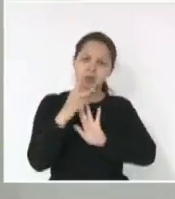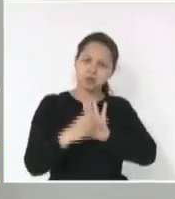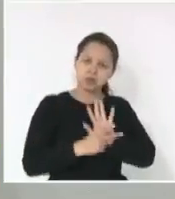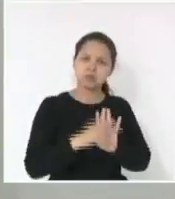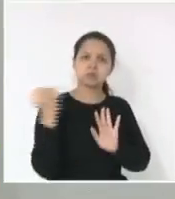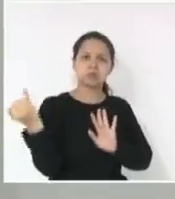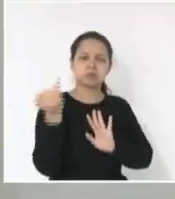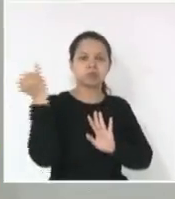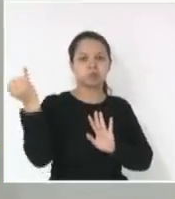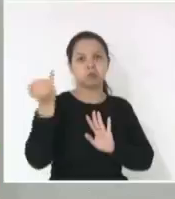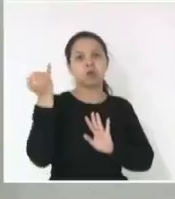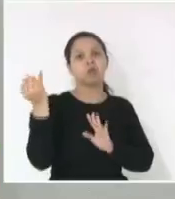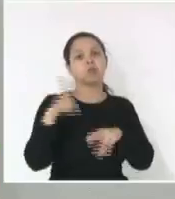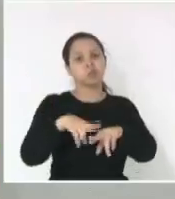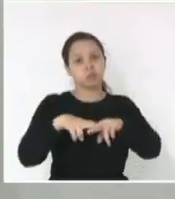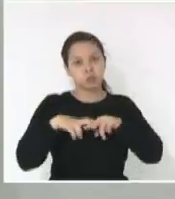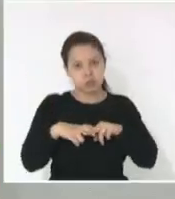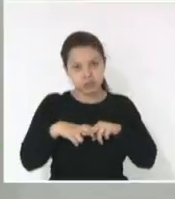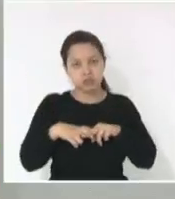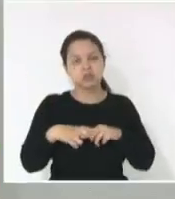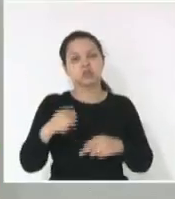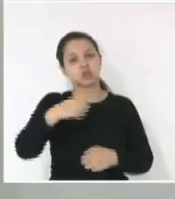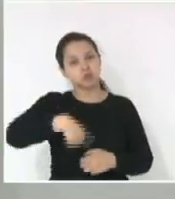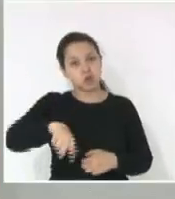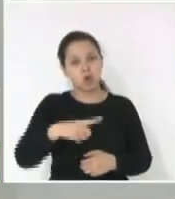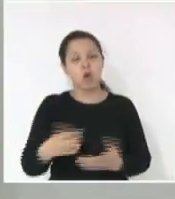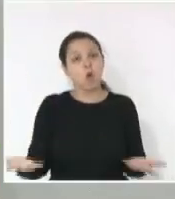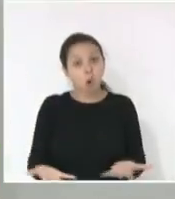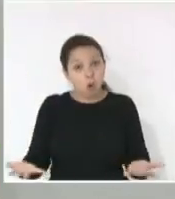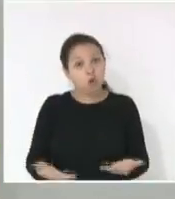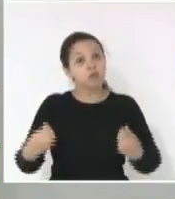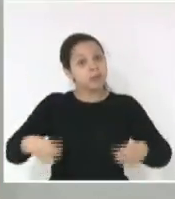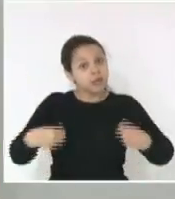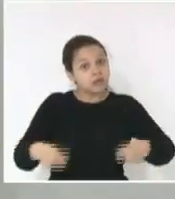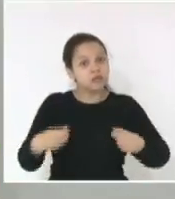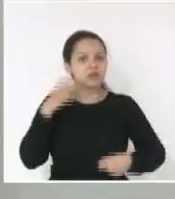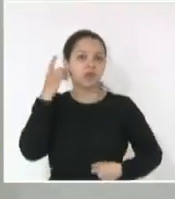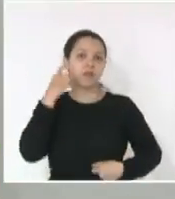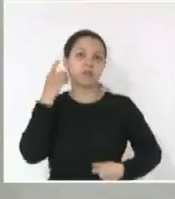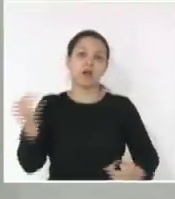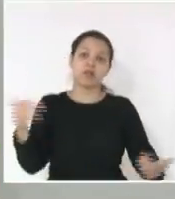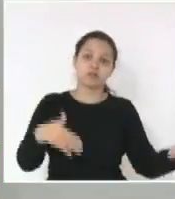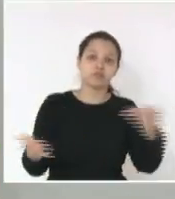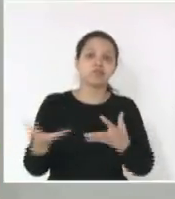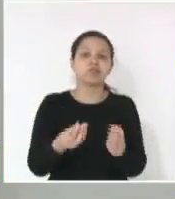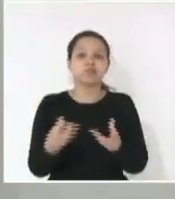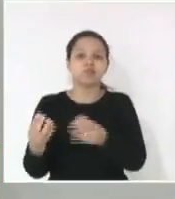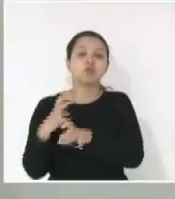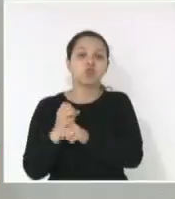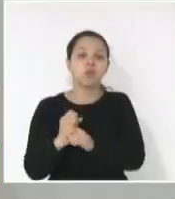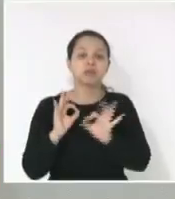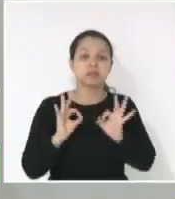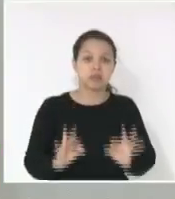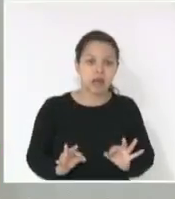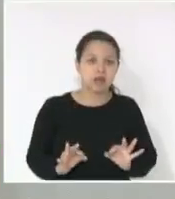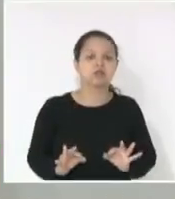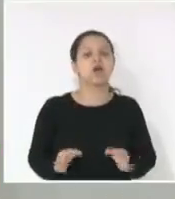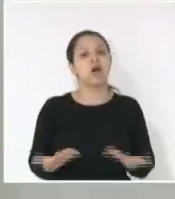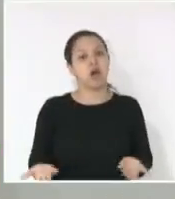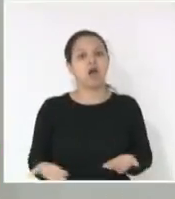importantíssimo e, portanto, se nós tivermos quórum hoje, que é necessário o quórum qualificado para